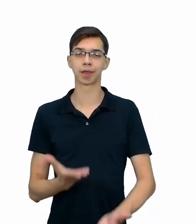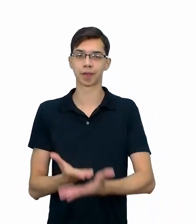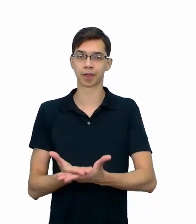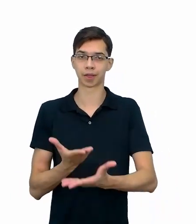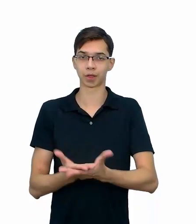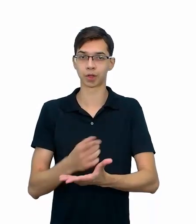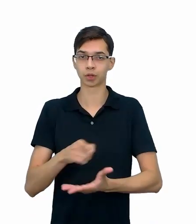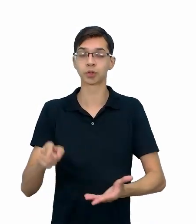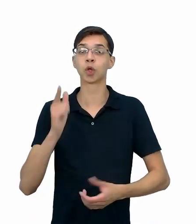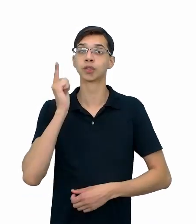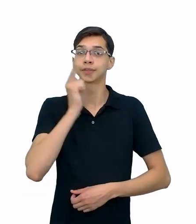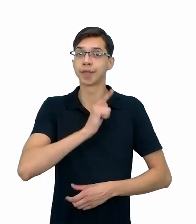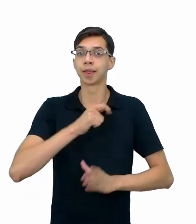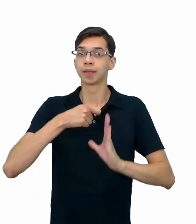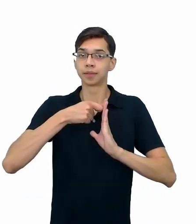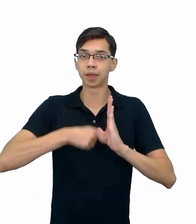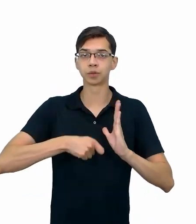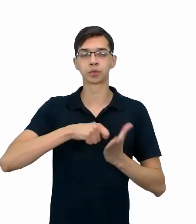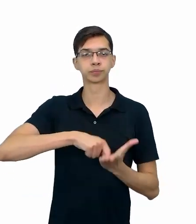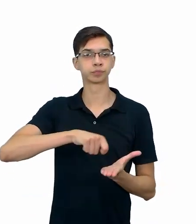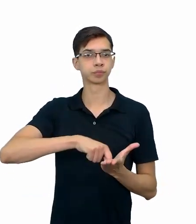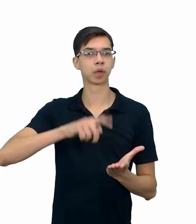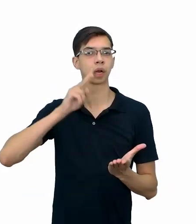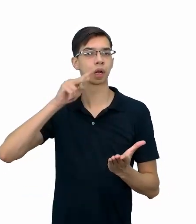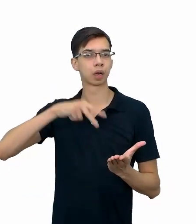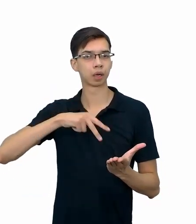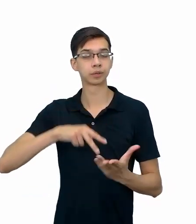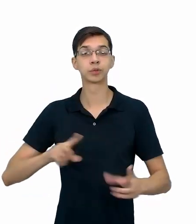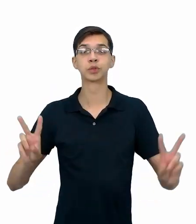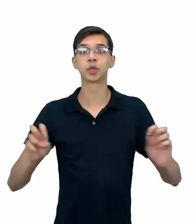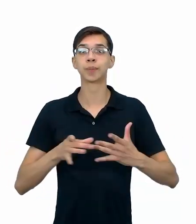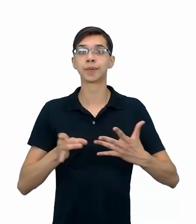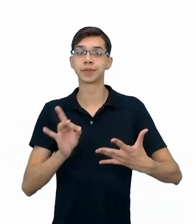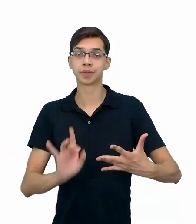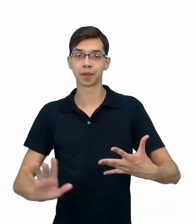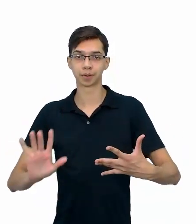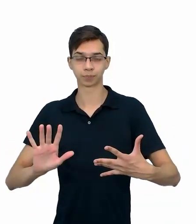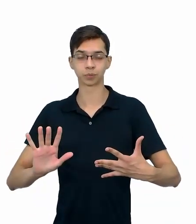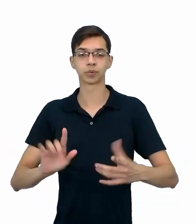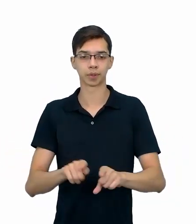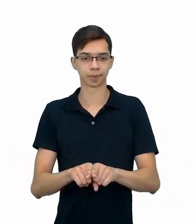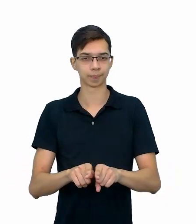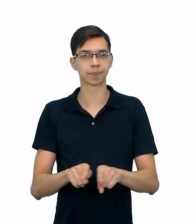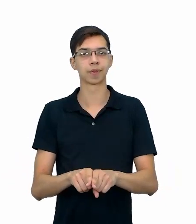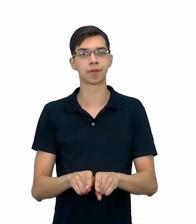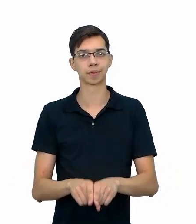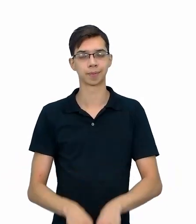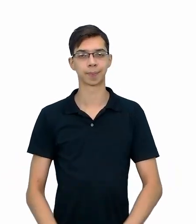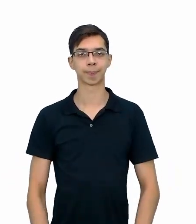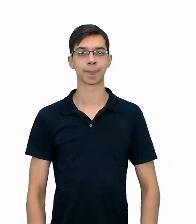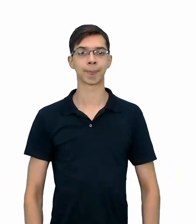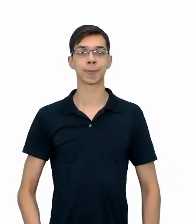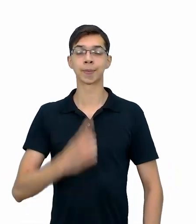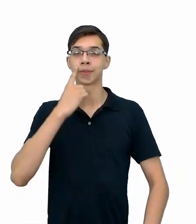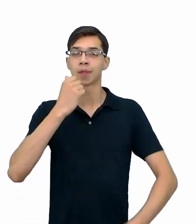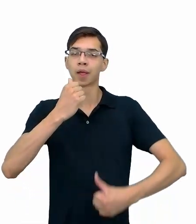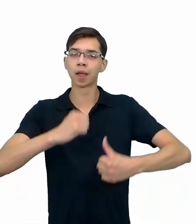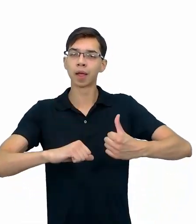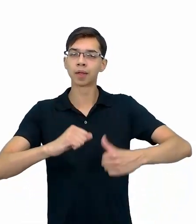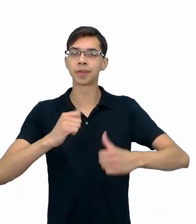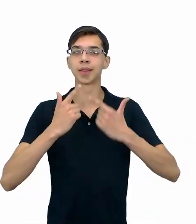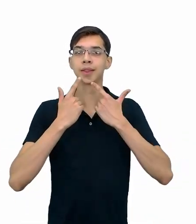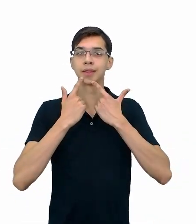do texto escrito, né, de ser multissemióticos, de, no caso, ter aí o trabalho da análise linguística e